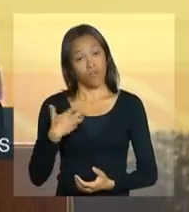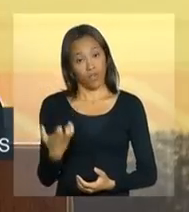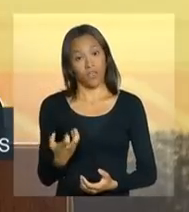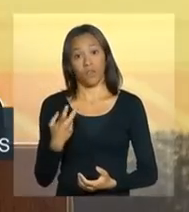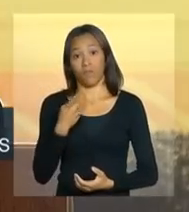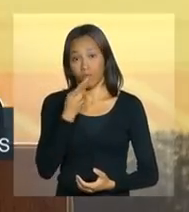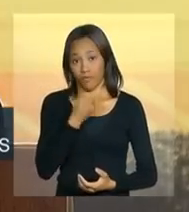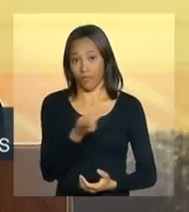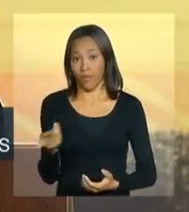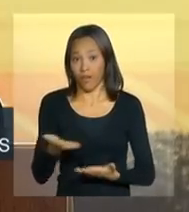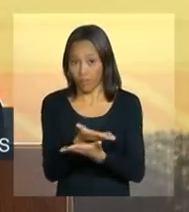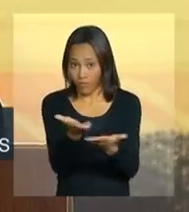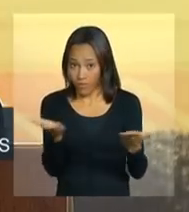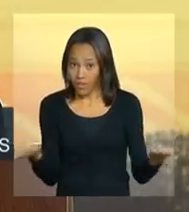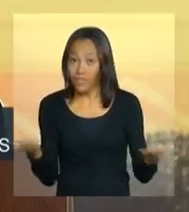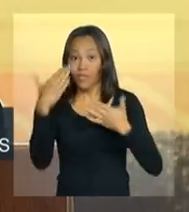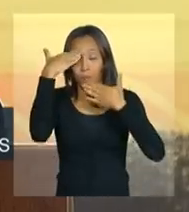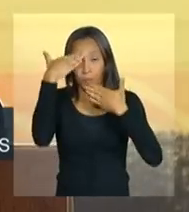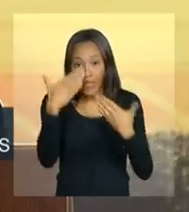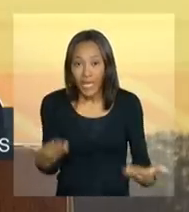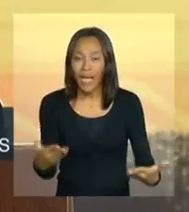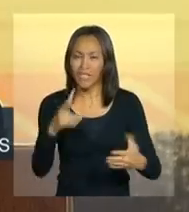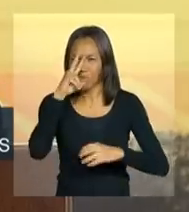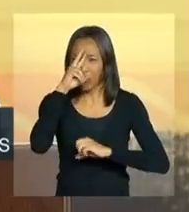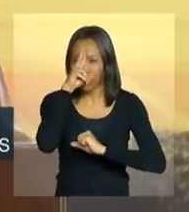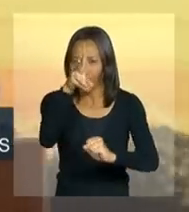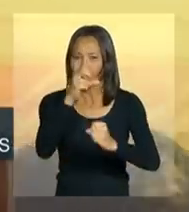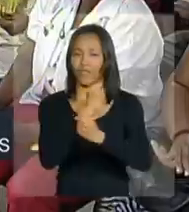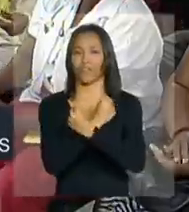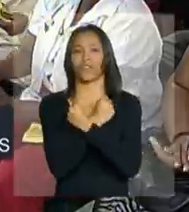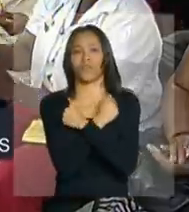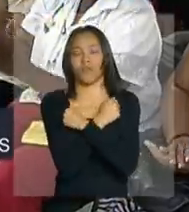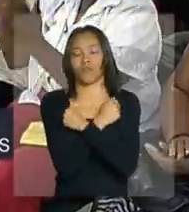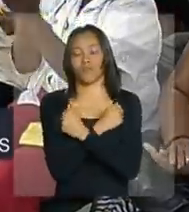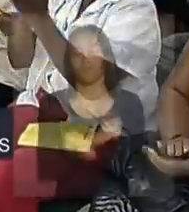vocês um muito obrigada E um forte